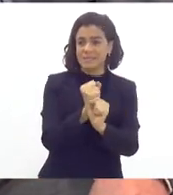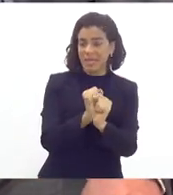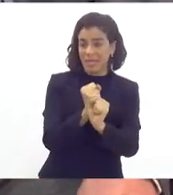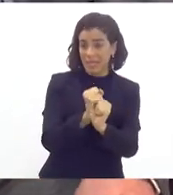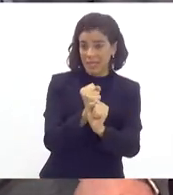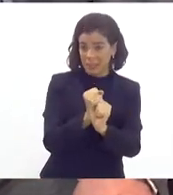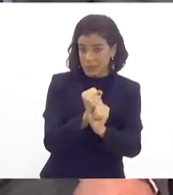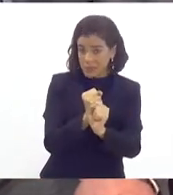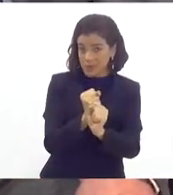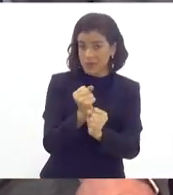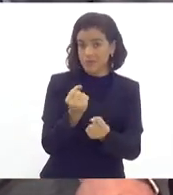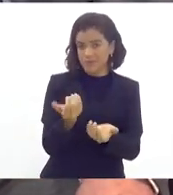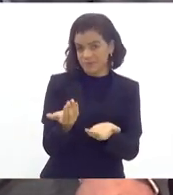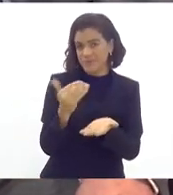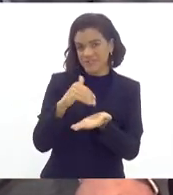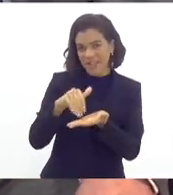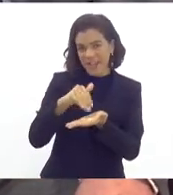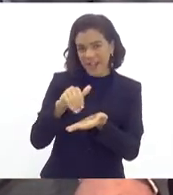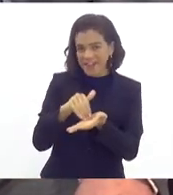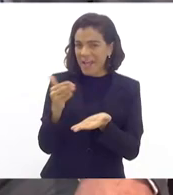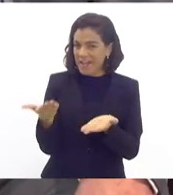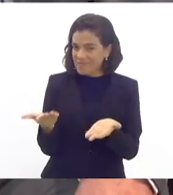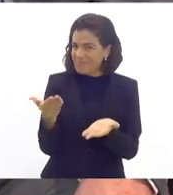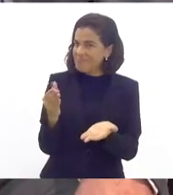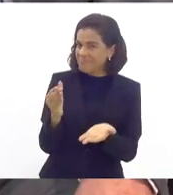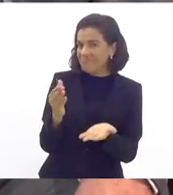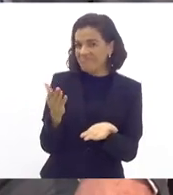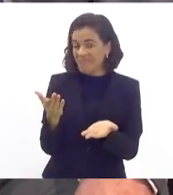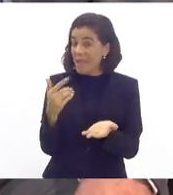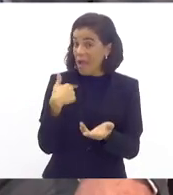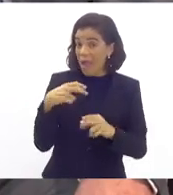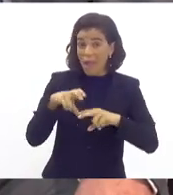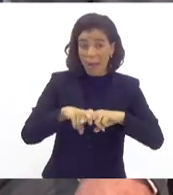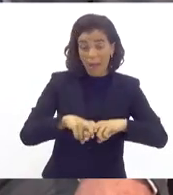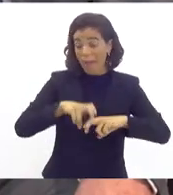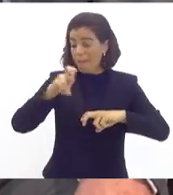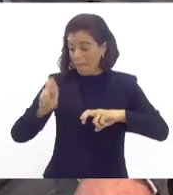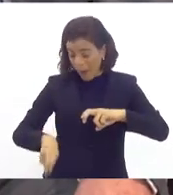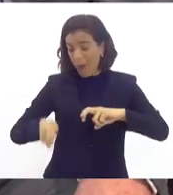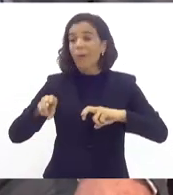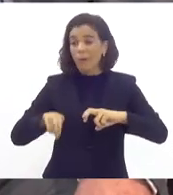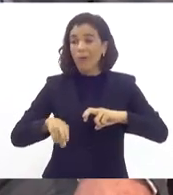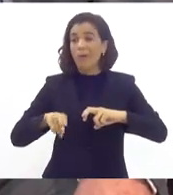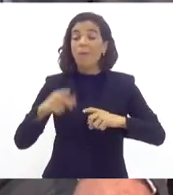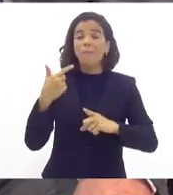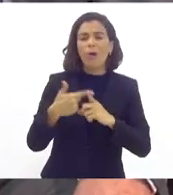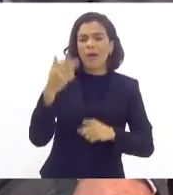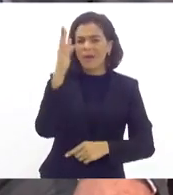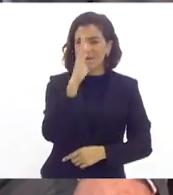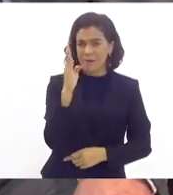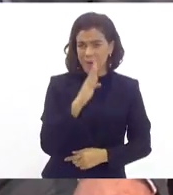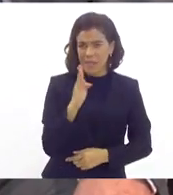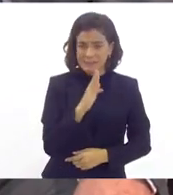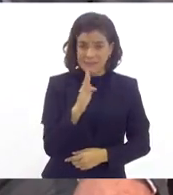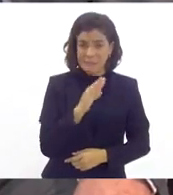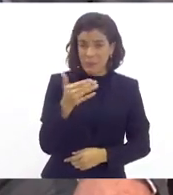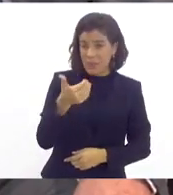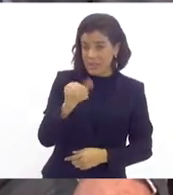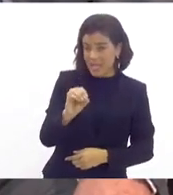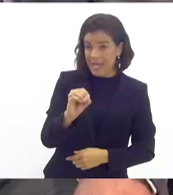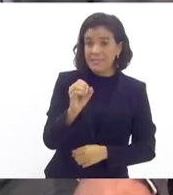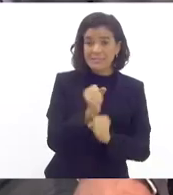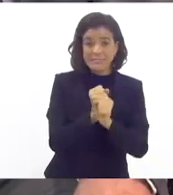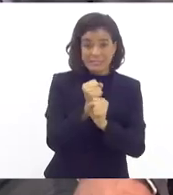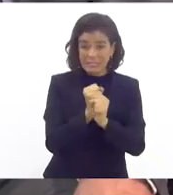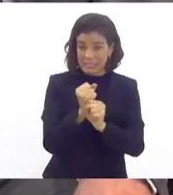App, o senhor, se não tivesse número, é para cair da cadeira. Porque o Brasil, nos últimos 10 anos, é onde a